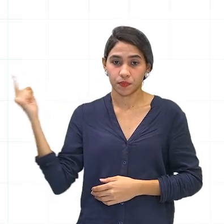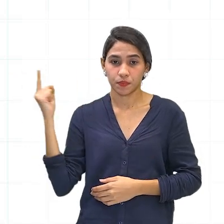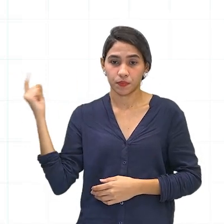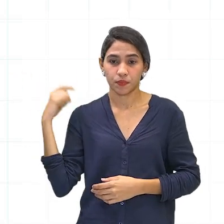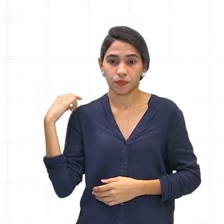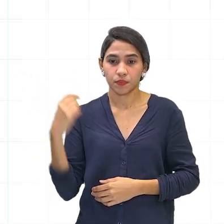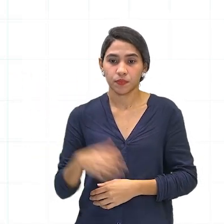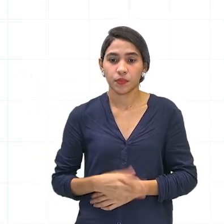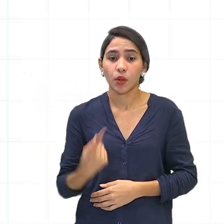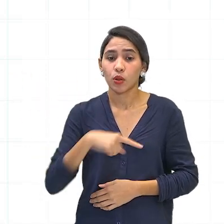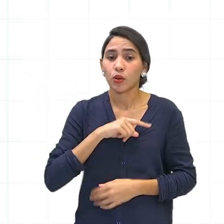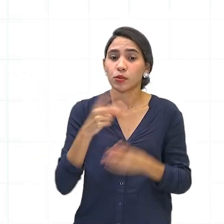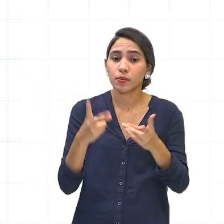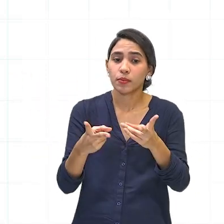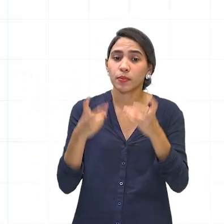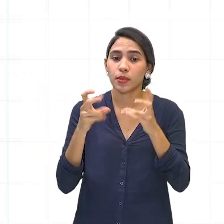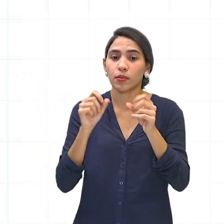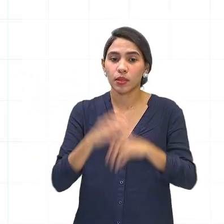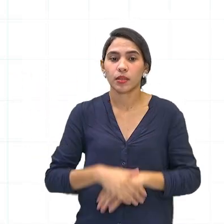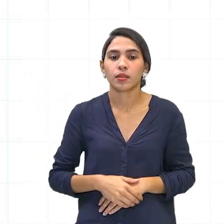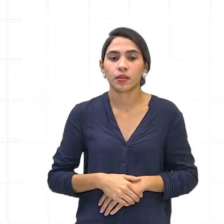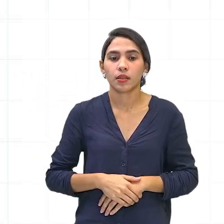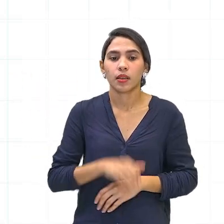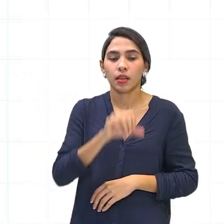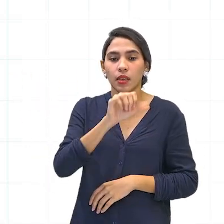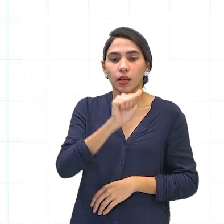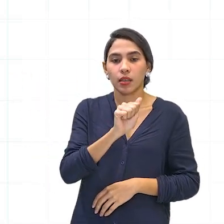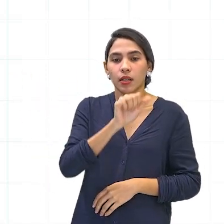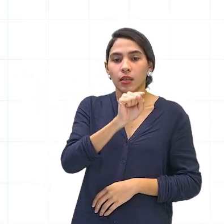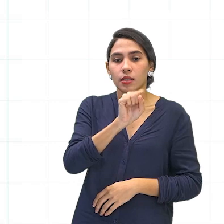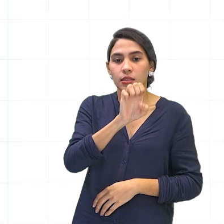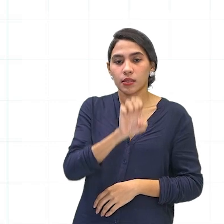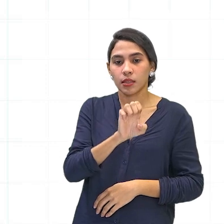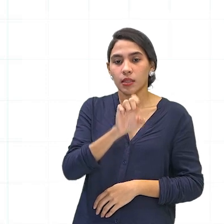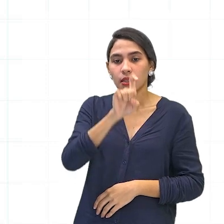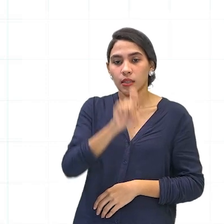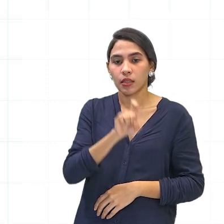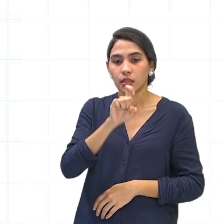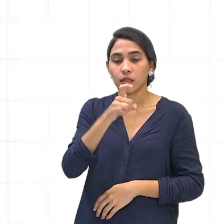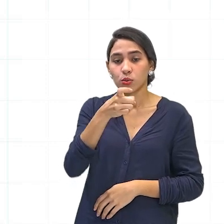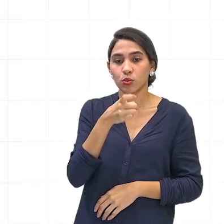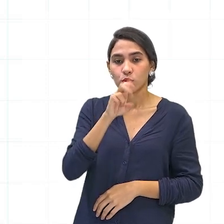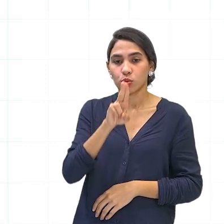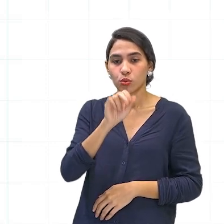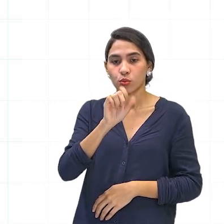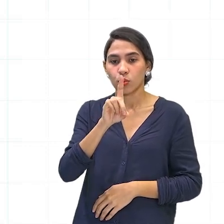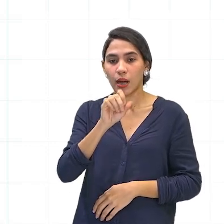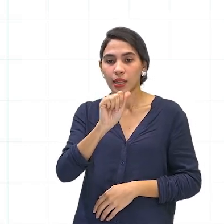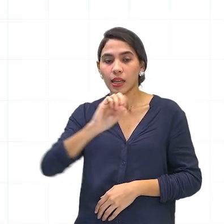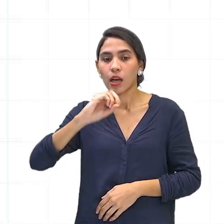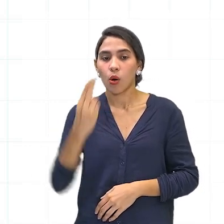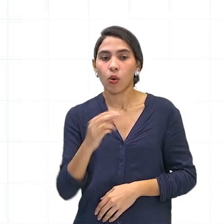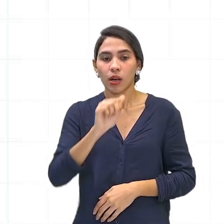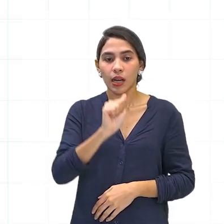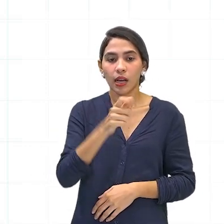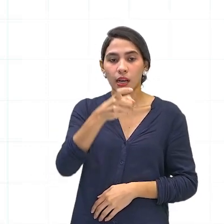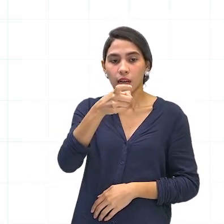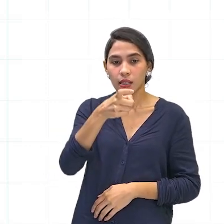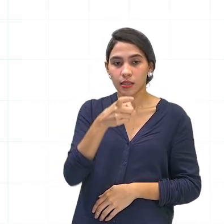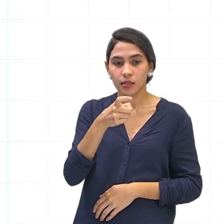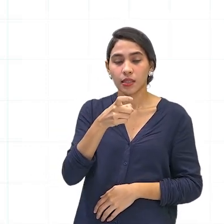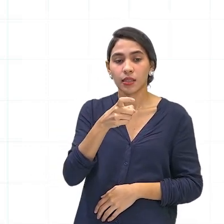que a reprodução ela pode ser sexuada ou assexuada. E a gente vai relembrar essa diferença, Na